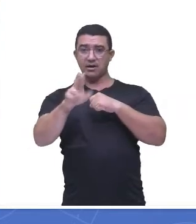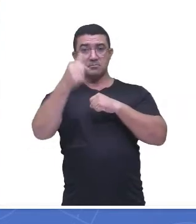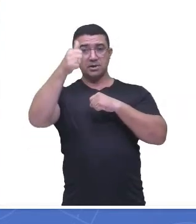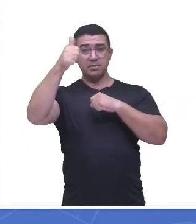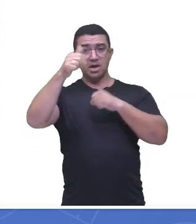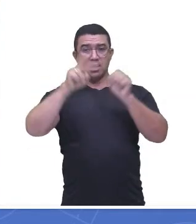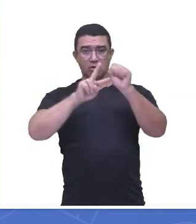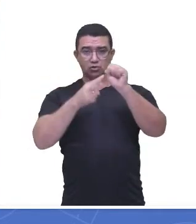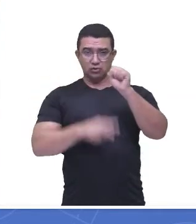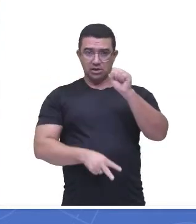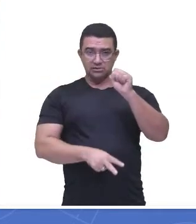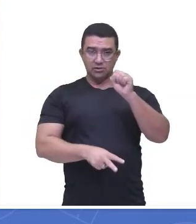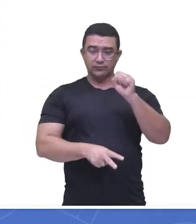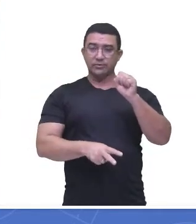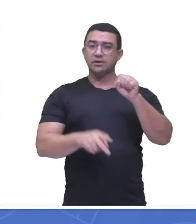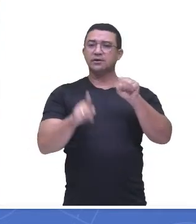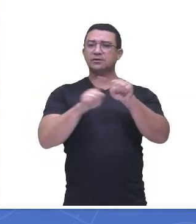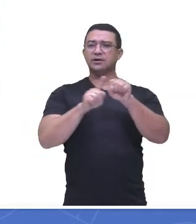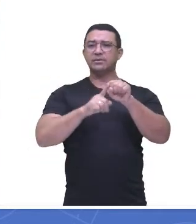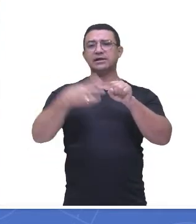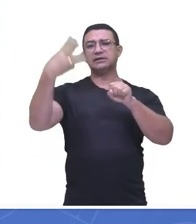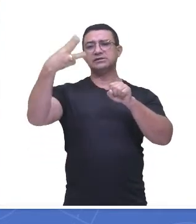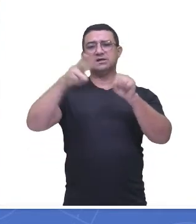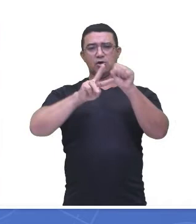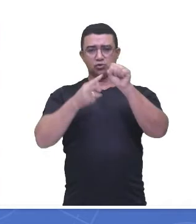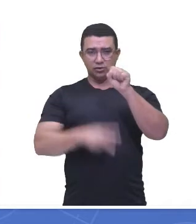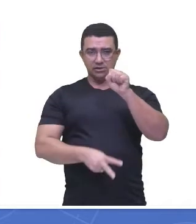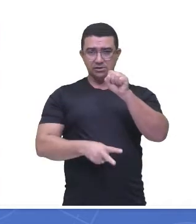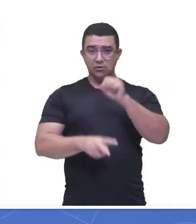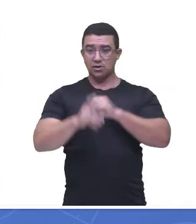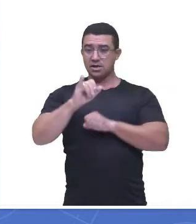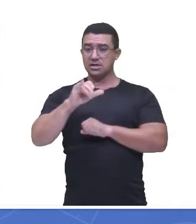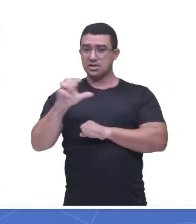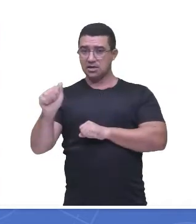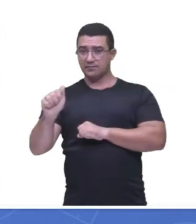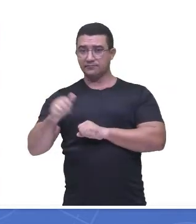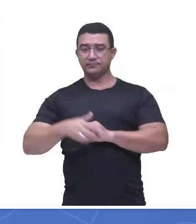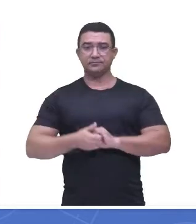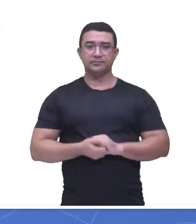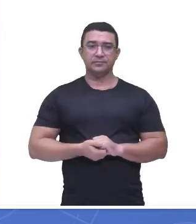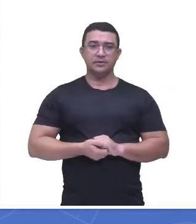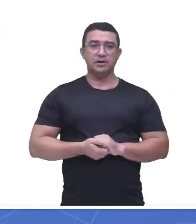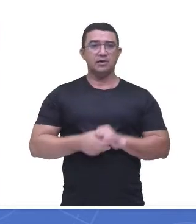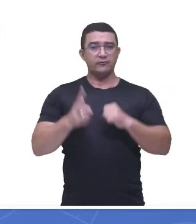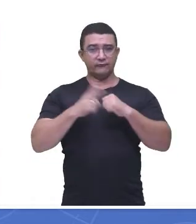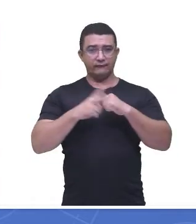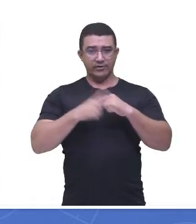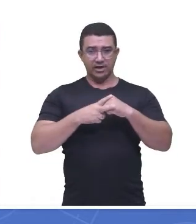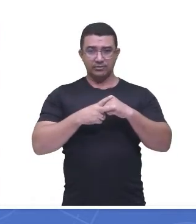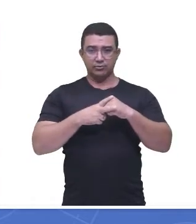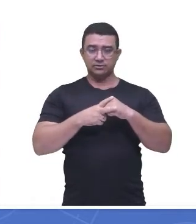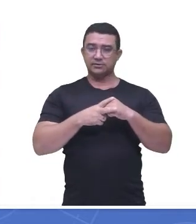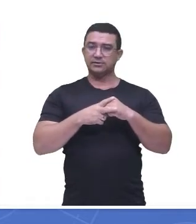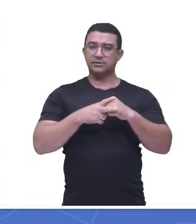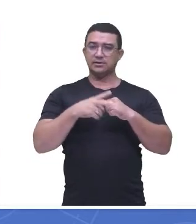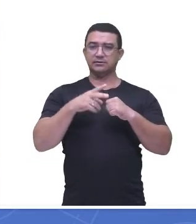conjugação, ir, impartir. Ok? Muito bem. Os verbos terminados em AR, como é que eles